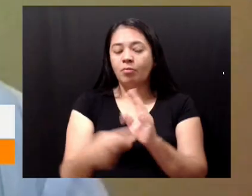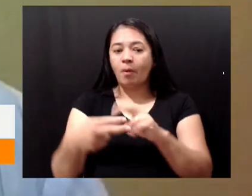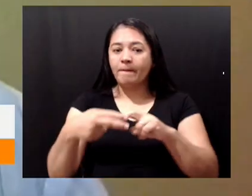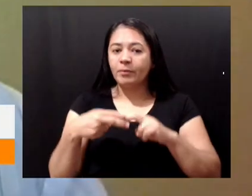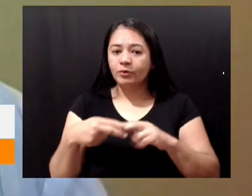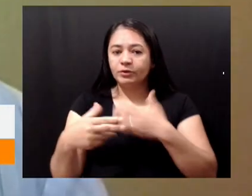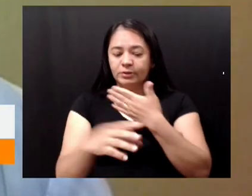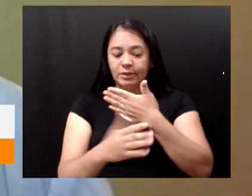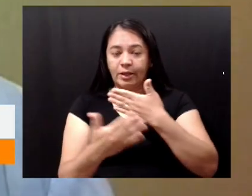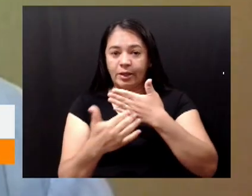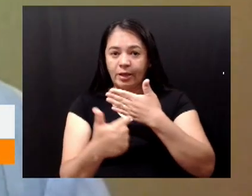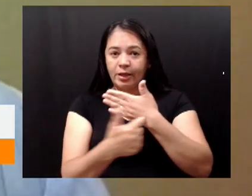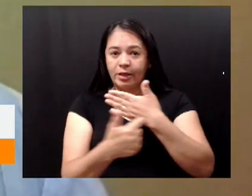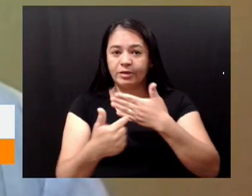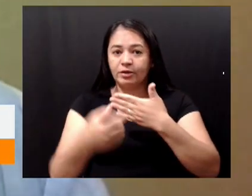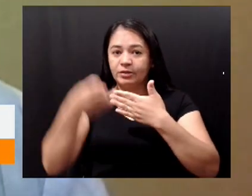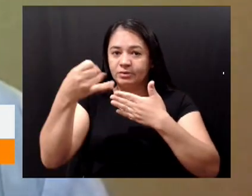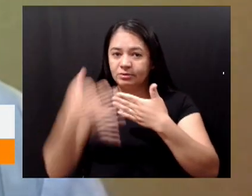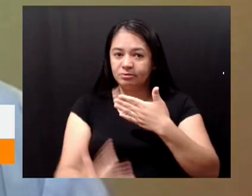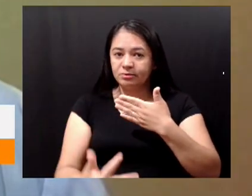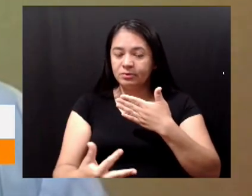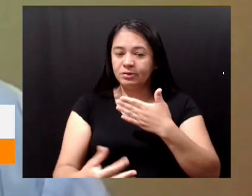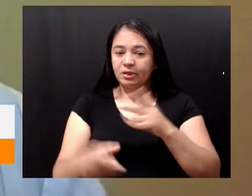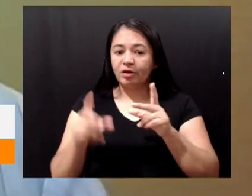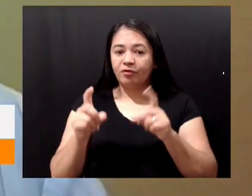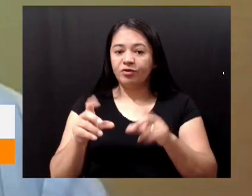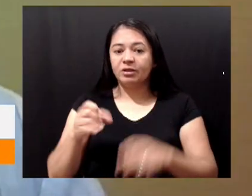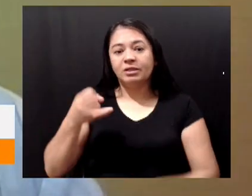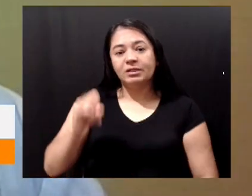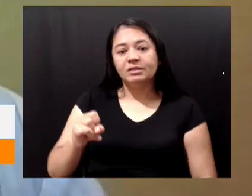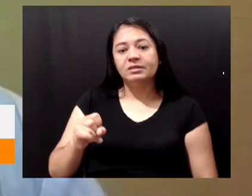sob prescrição. E o farmacêutico sabe disso, e